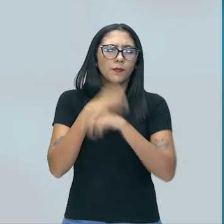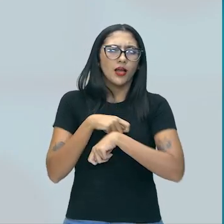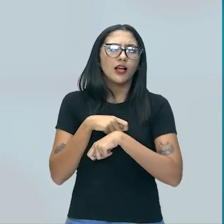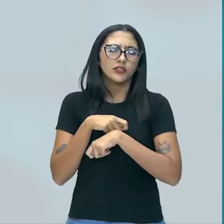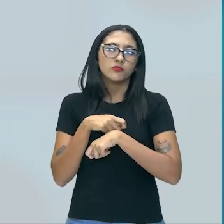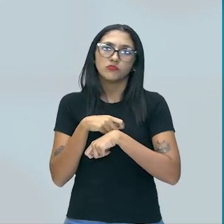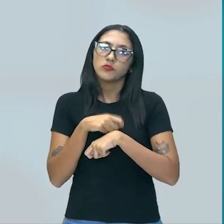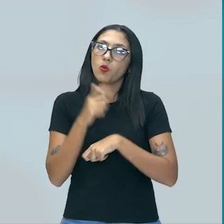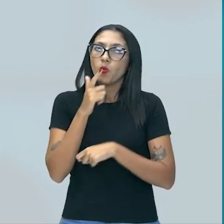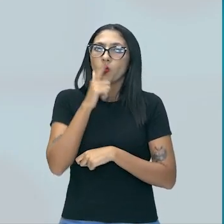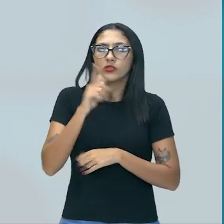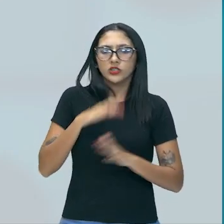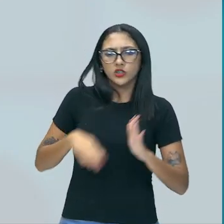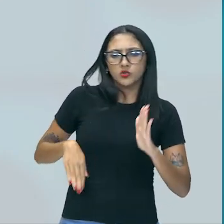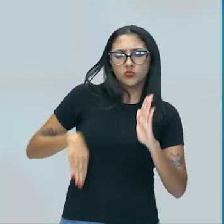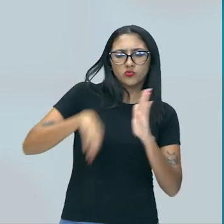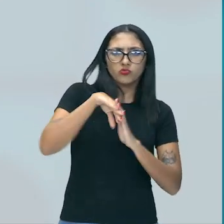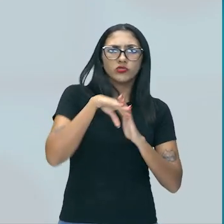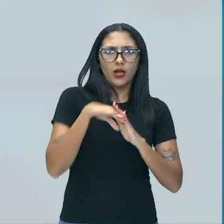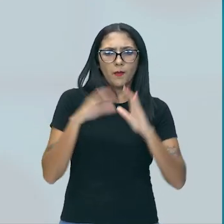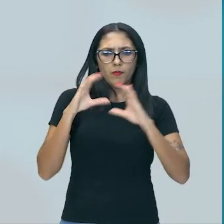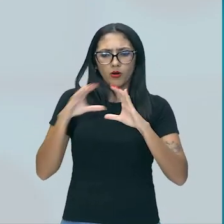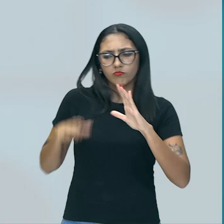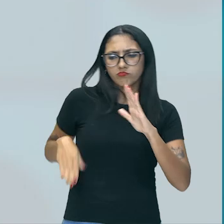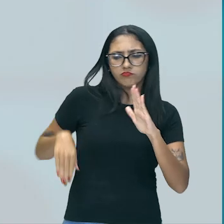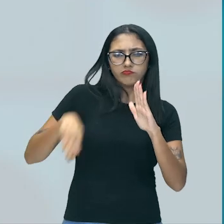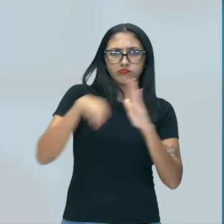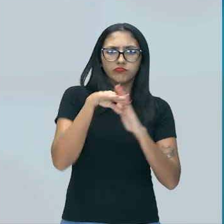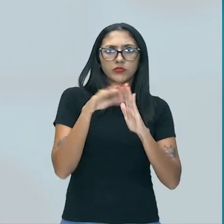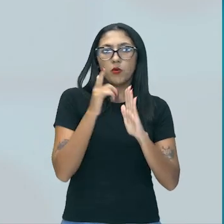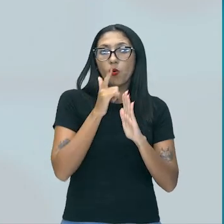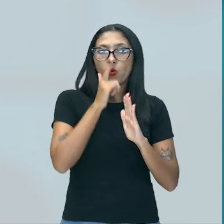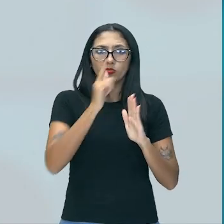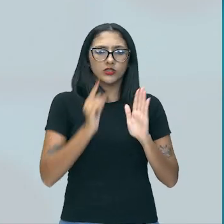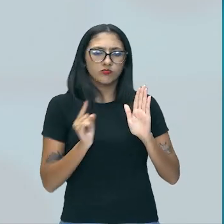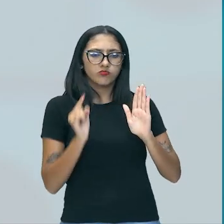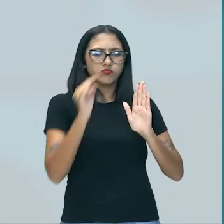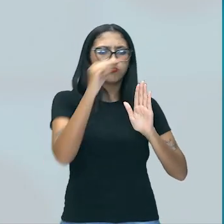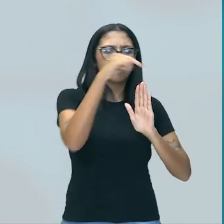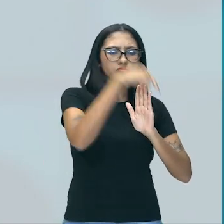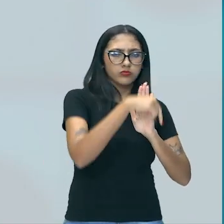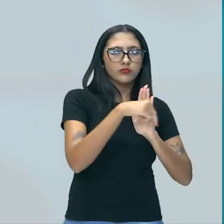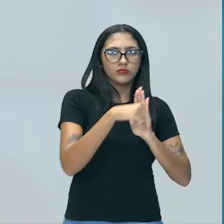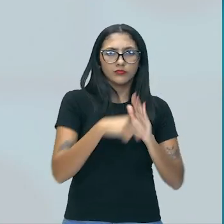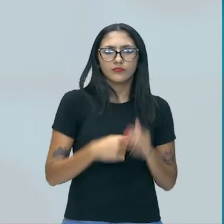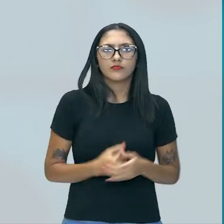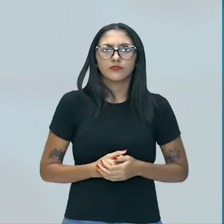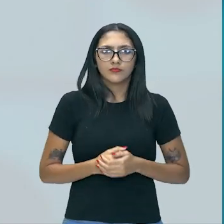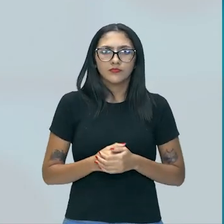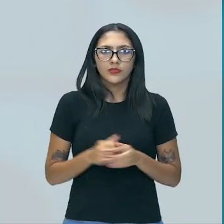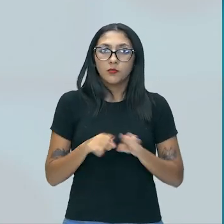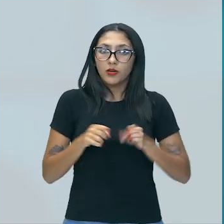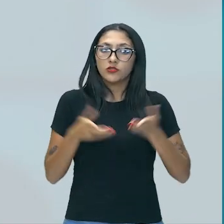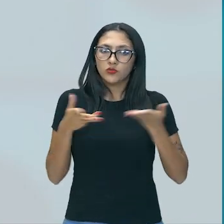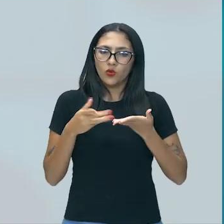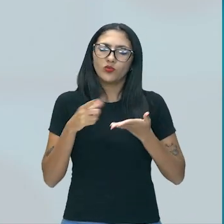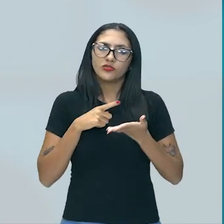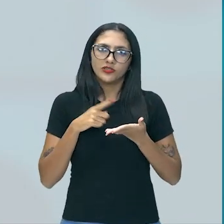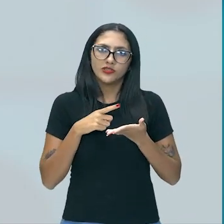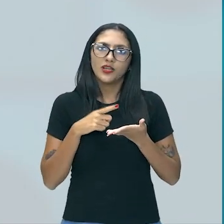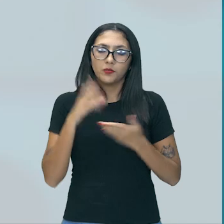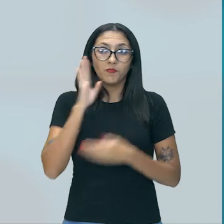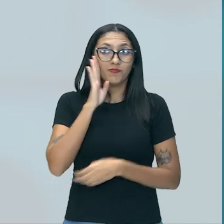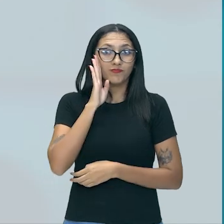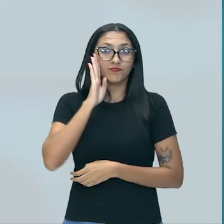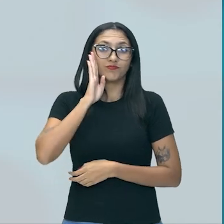fazer essa conversão, esse chute ali. Mas hoje em dia ele já pontua, inclusive é a principal forma de pontuar